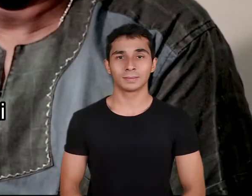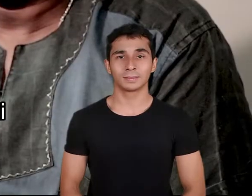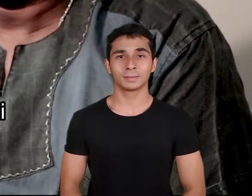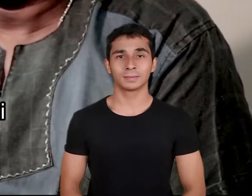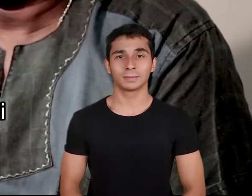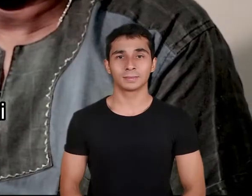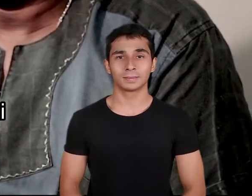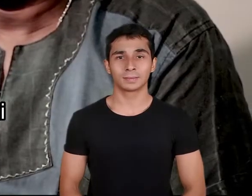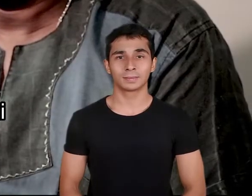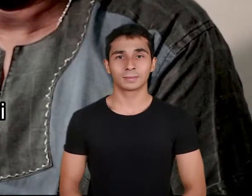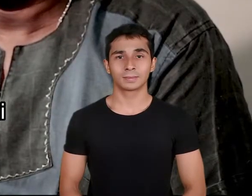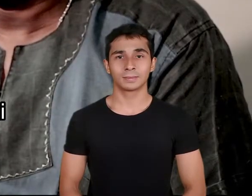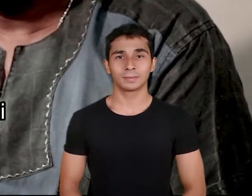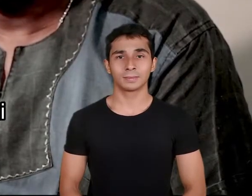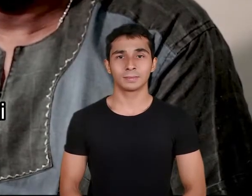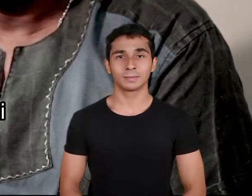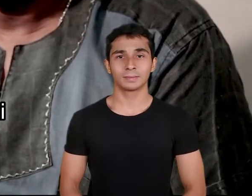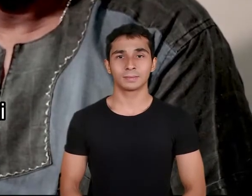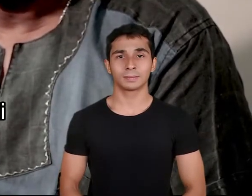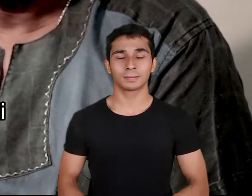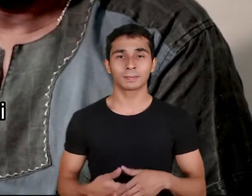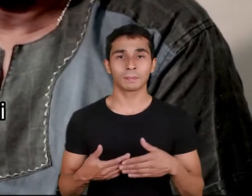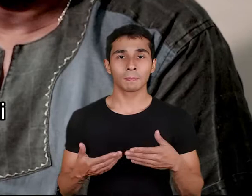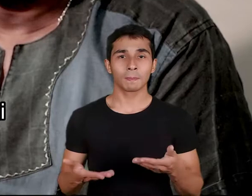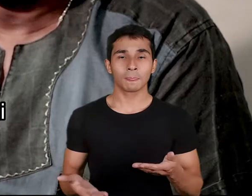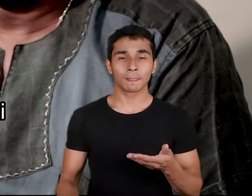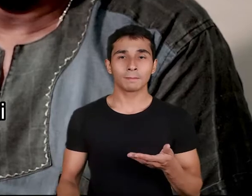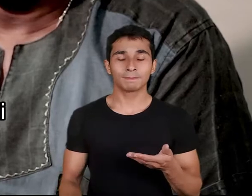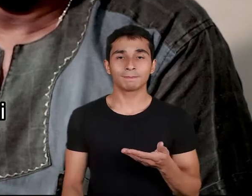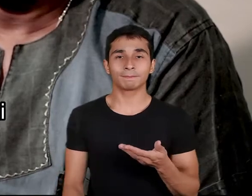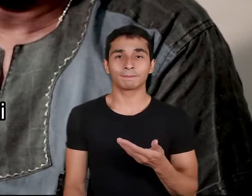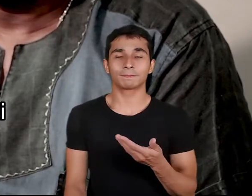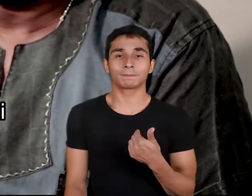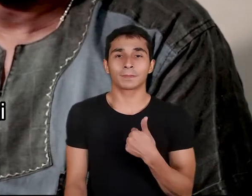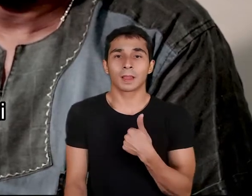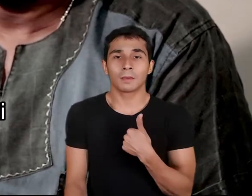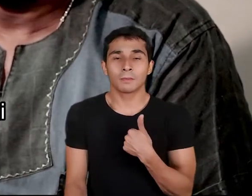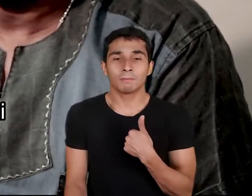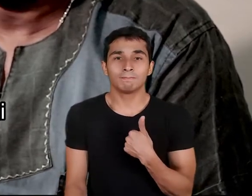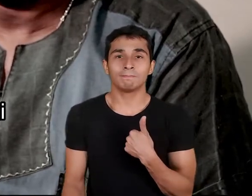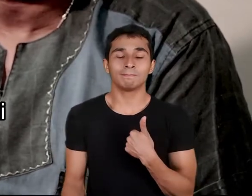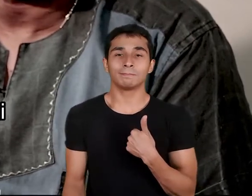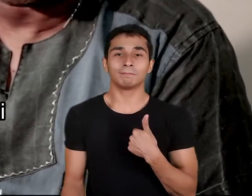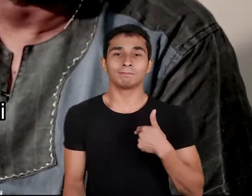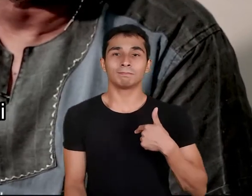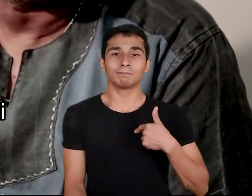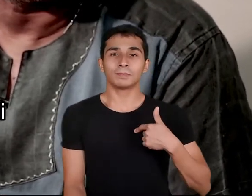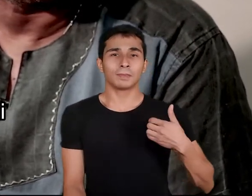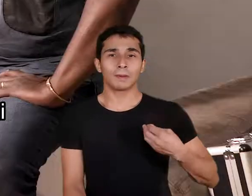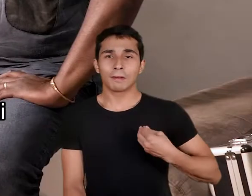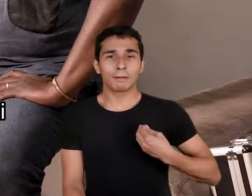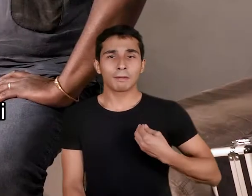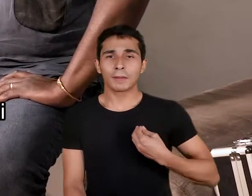É Mãe um preta que mandou cara dizer, mãe que preta mandou ensinar cresceu que nesse nosso